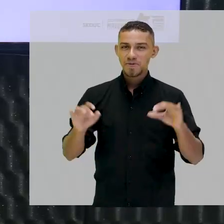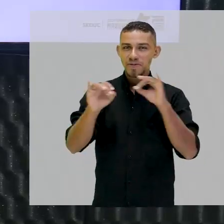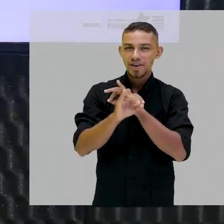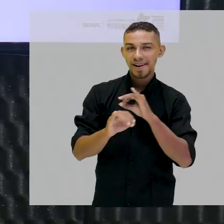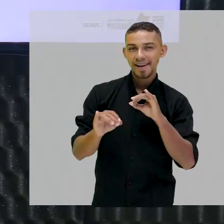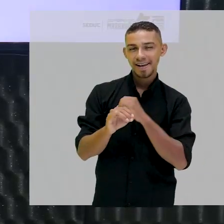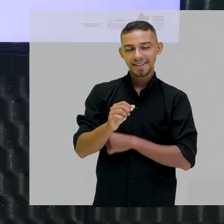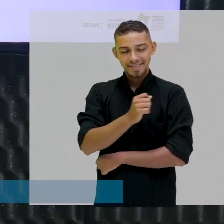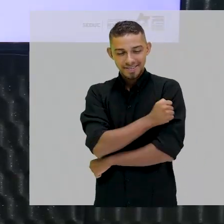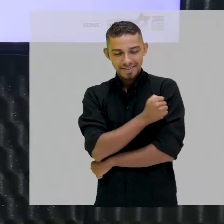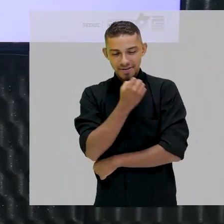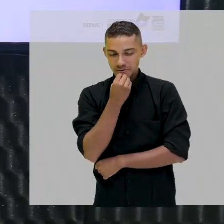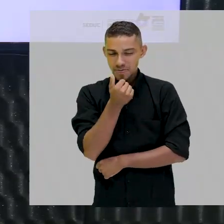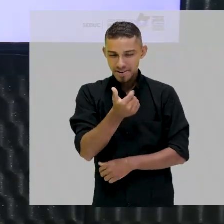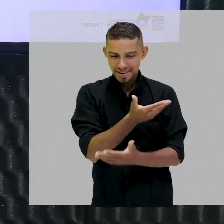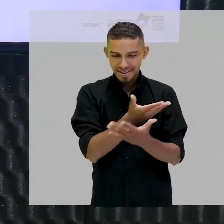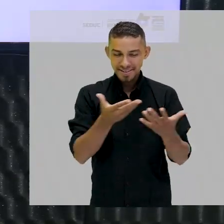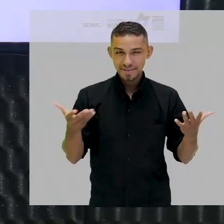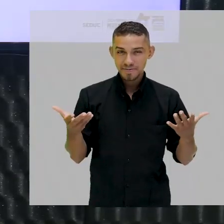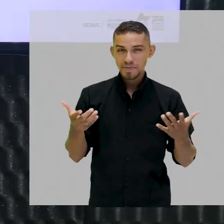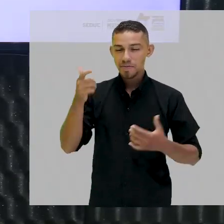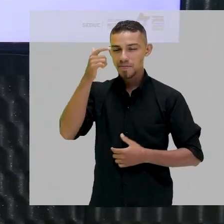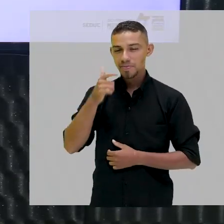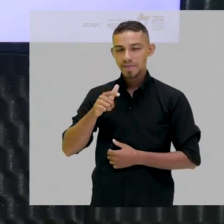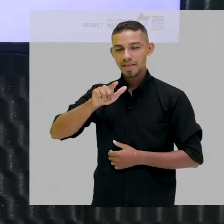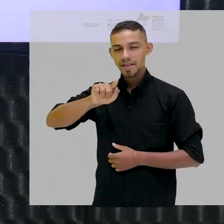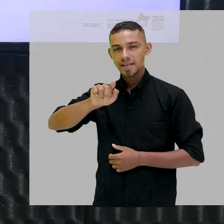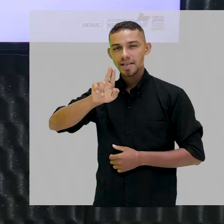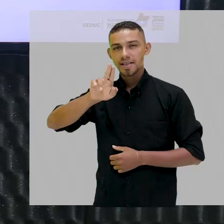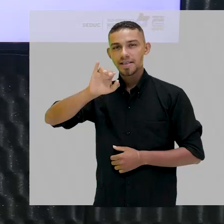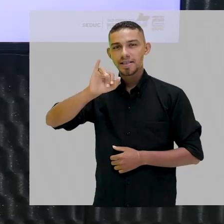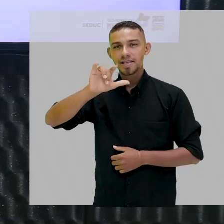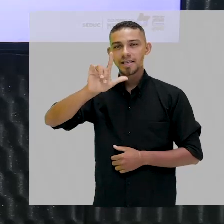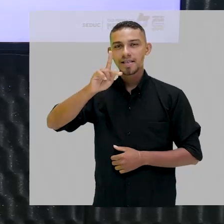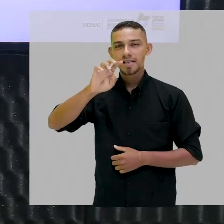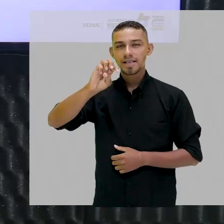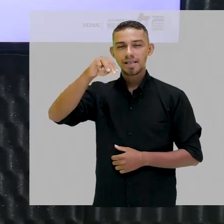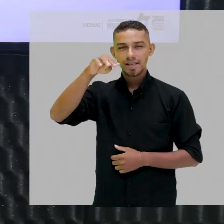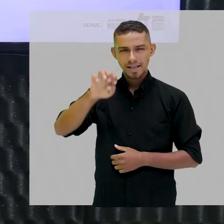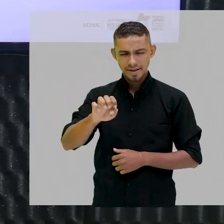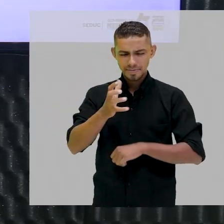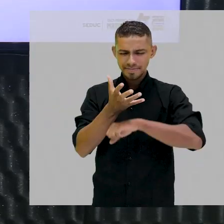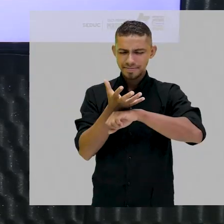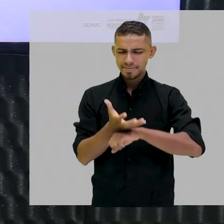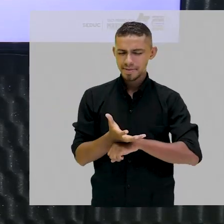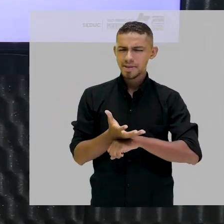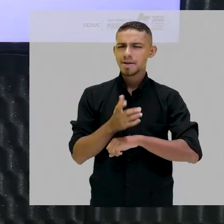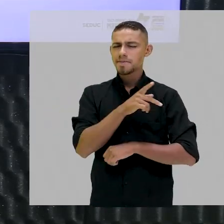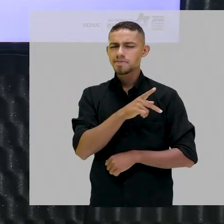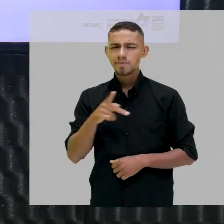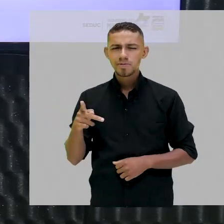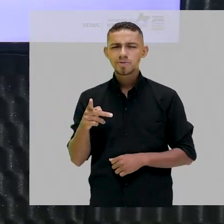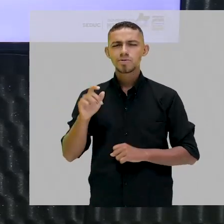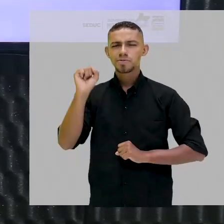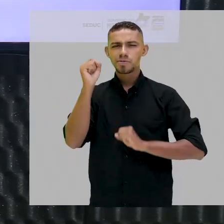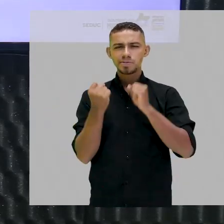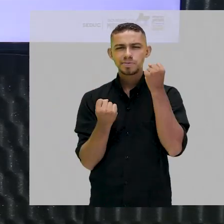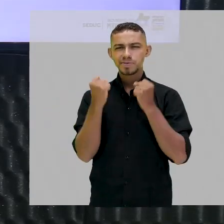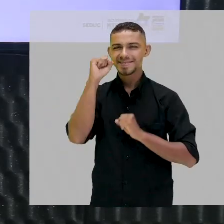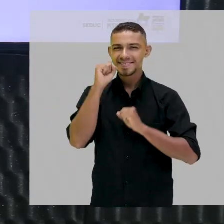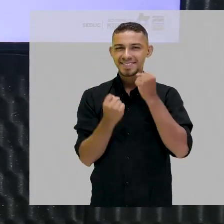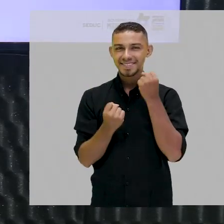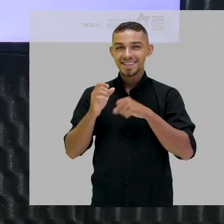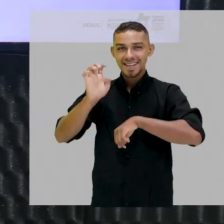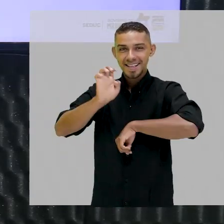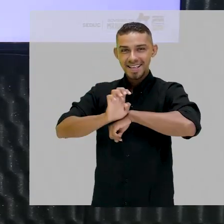Olá, galerinha, tudo bem com vocês? Guilherme Campos aqui, professor de Educação Física da Rede Estadual do Maranhão. E nessa aula de hoje do